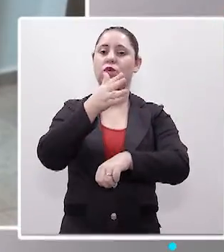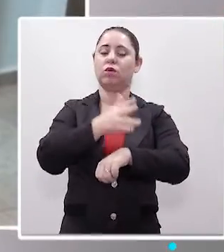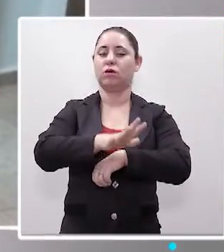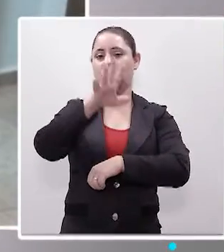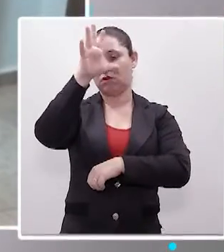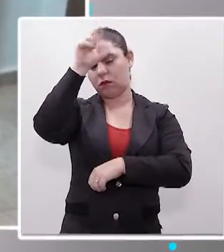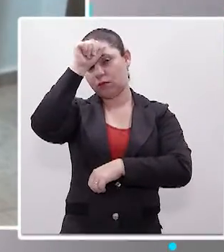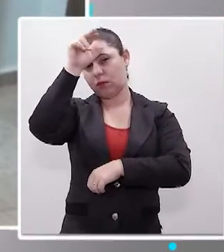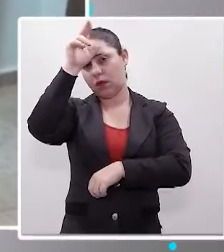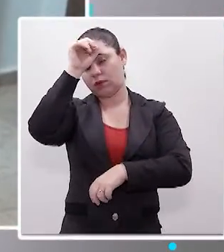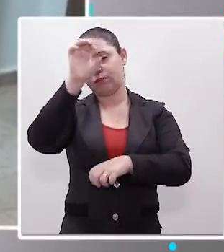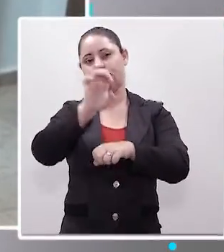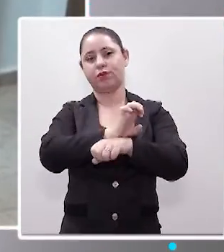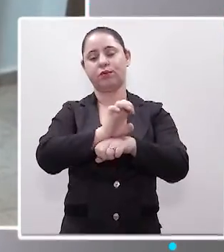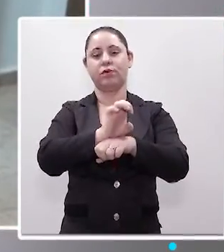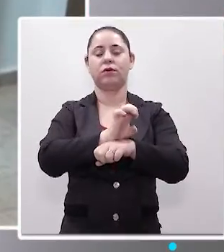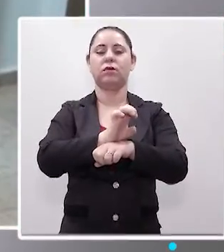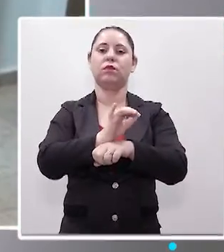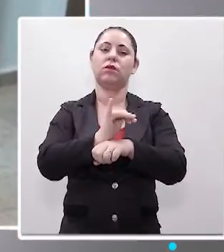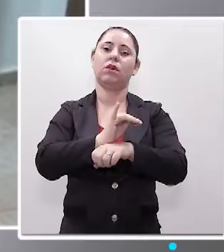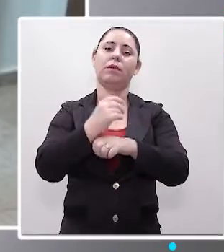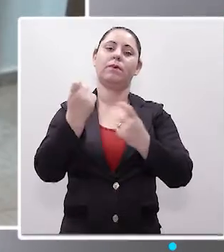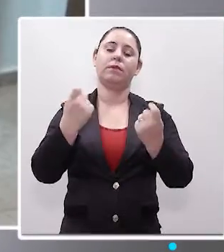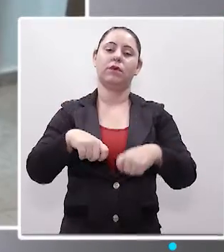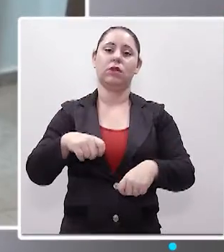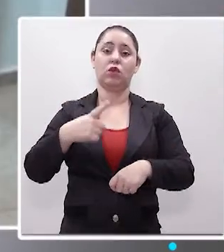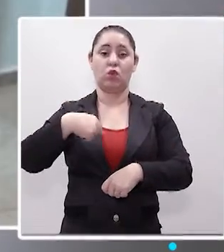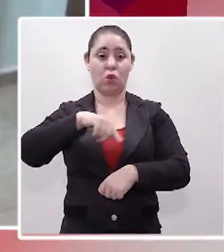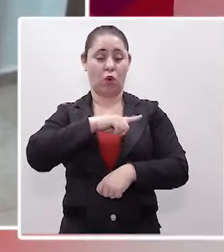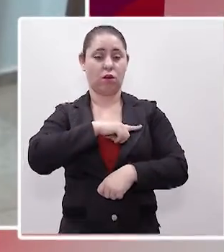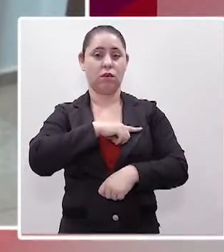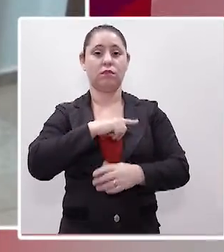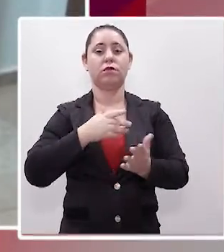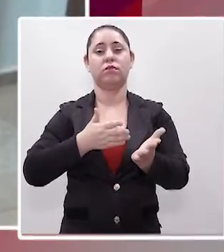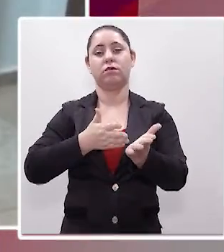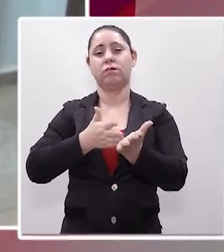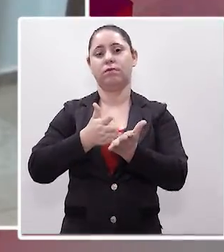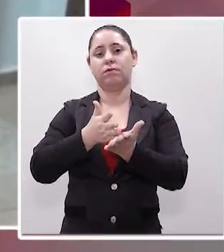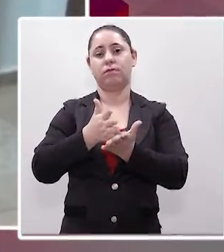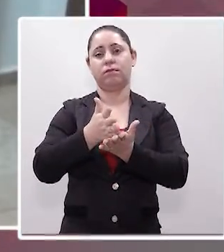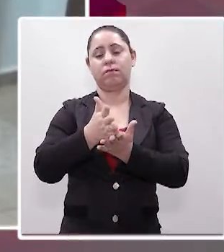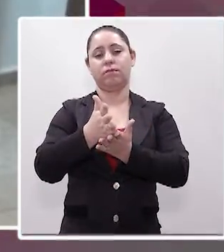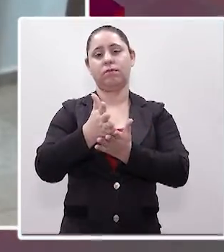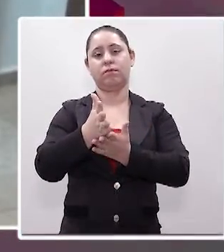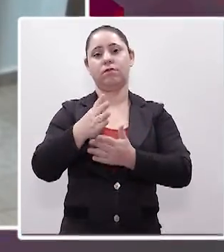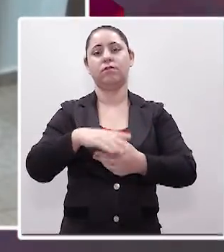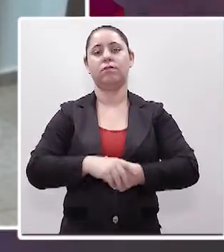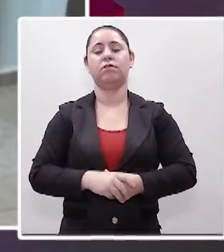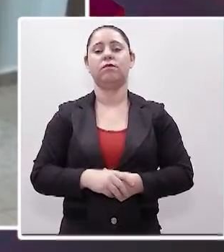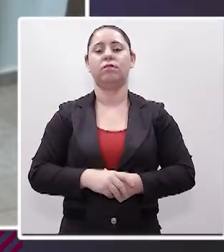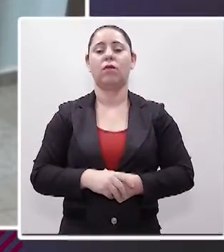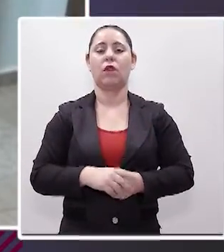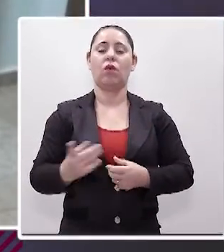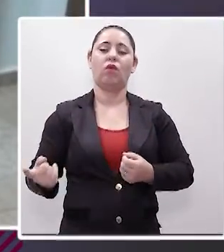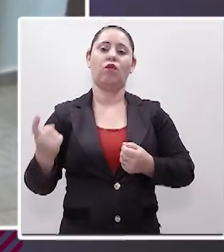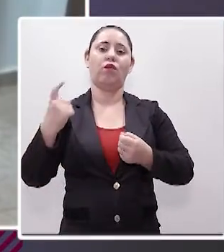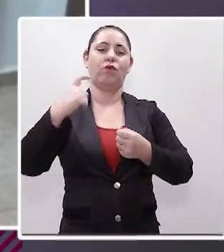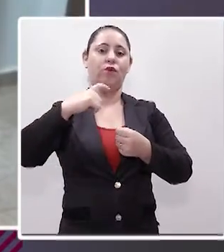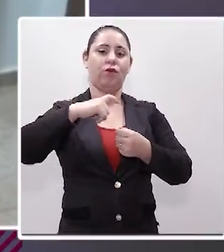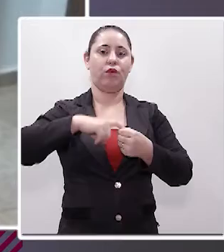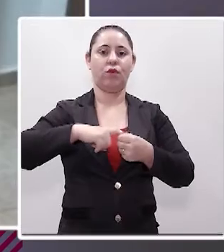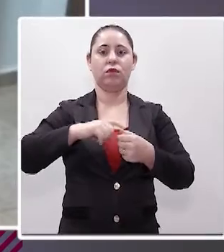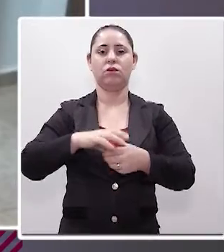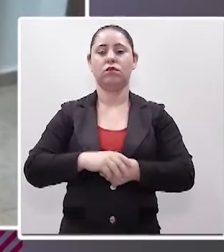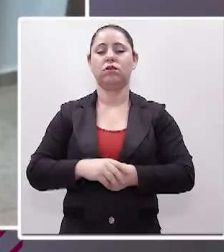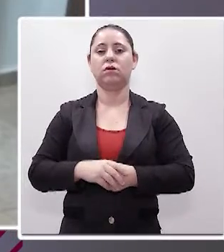ela requer uma série de estratégias. Mas eu acho que a gente está caminhando, e aí